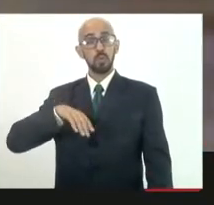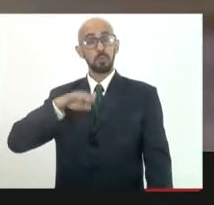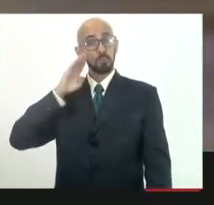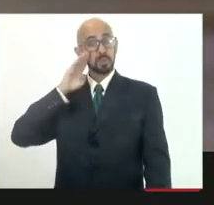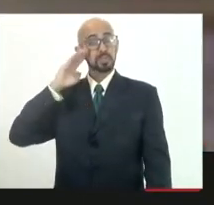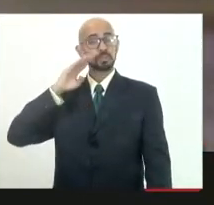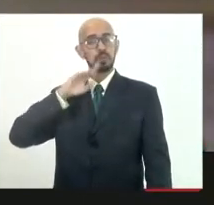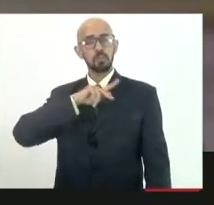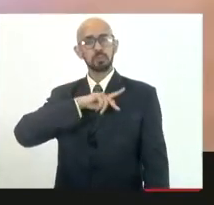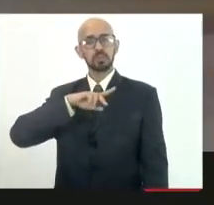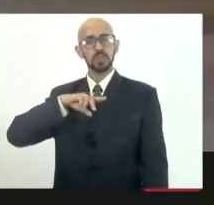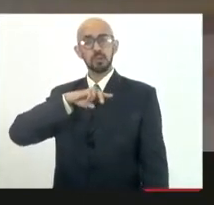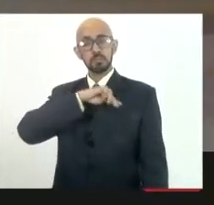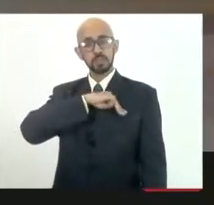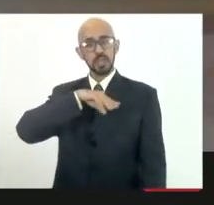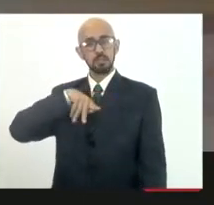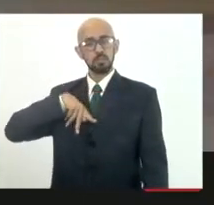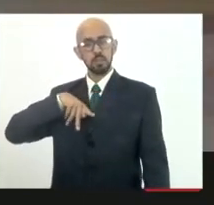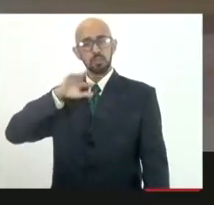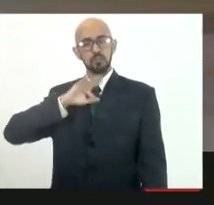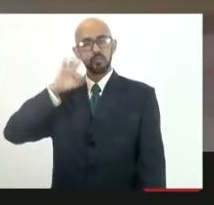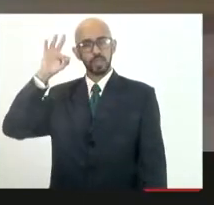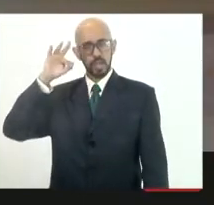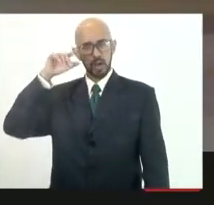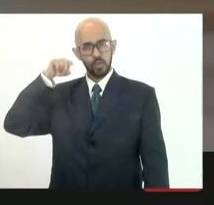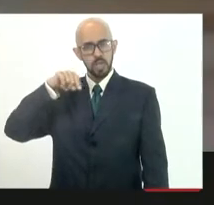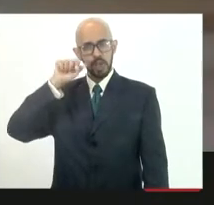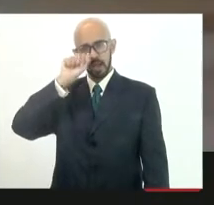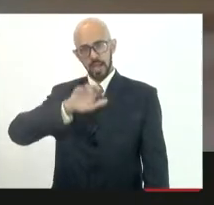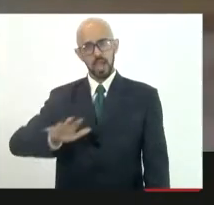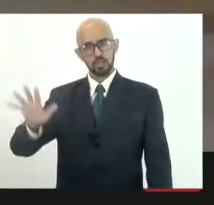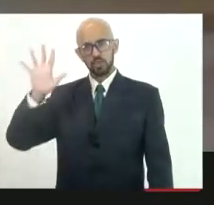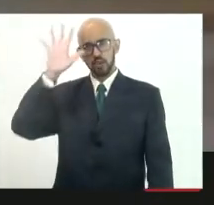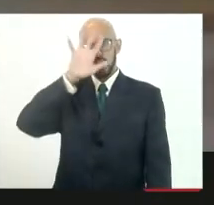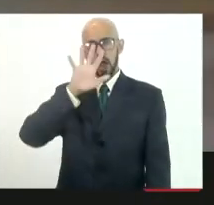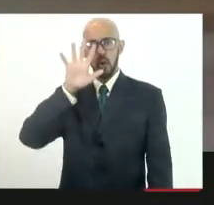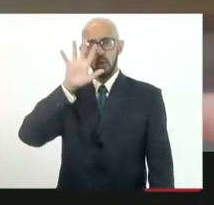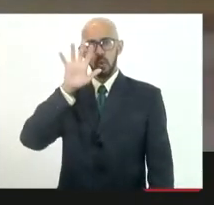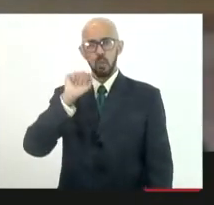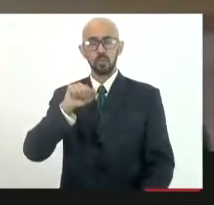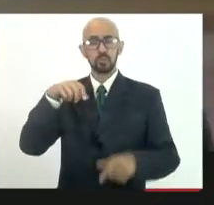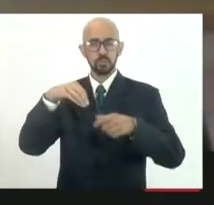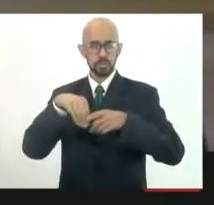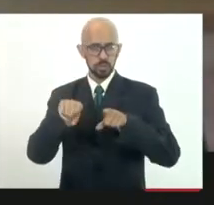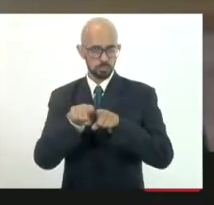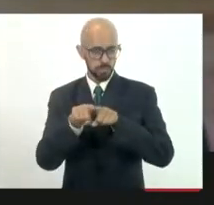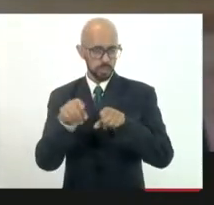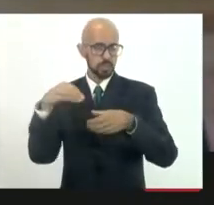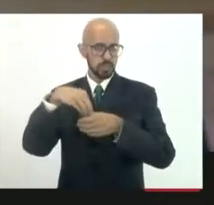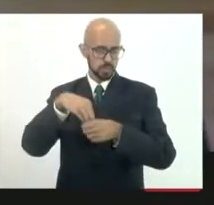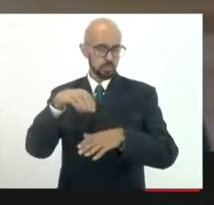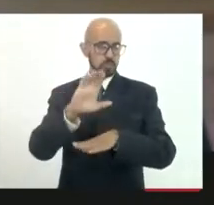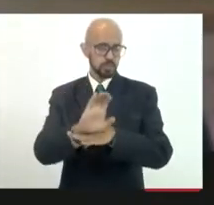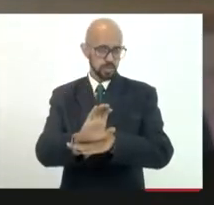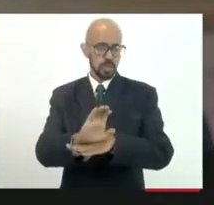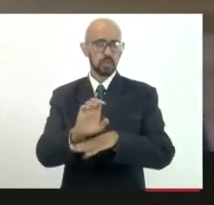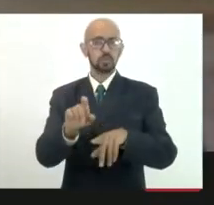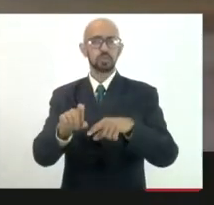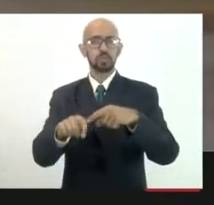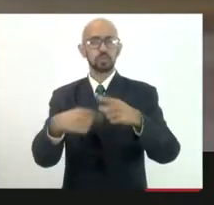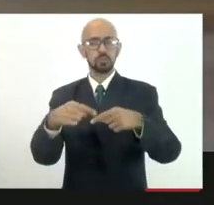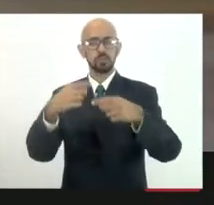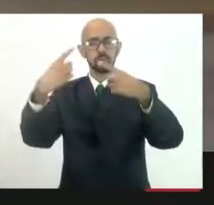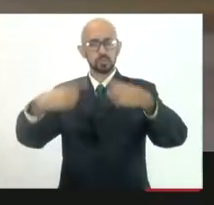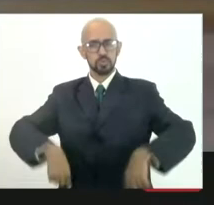Federal, no âmbito nacional e estadual, e para terminar, como terceiro ponto, nos